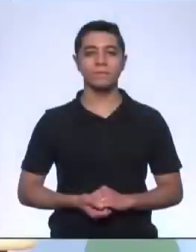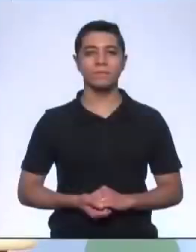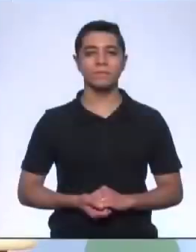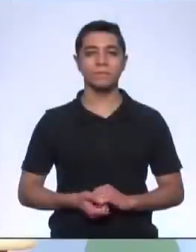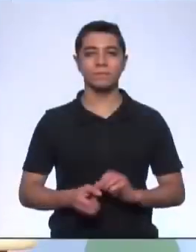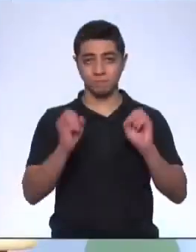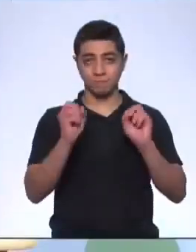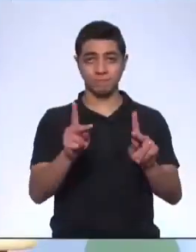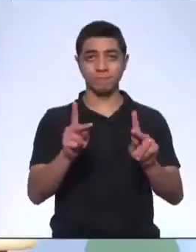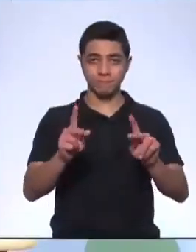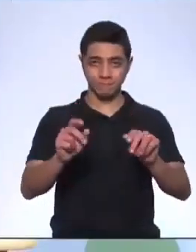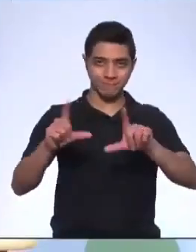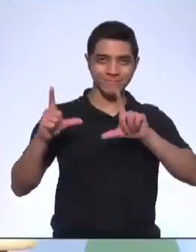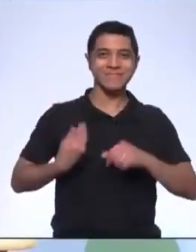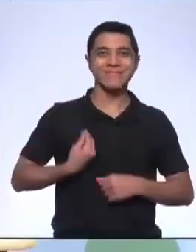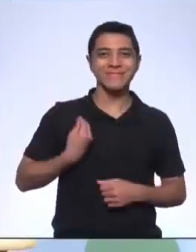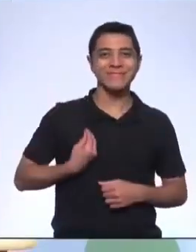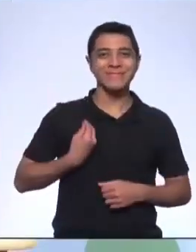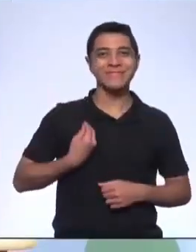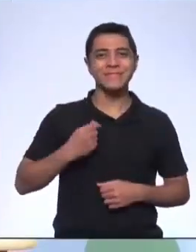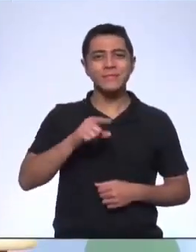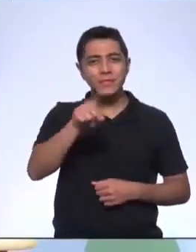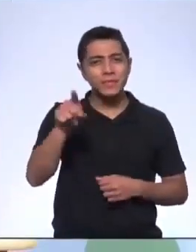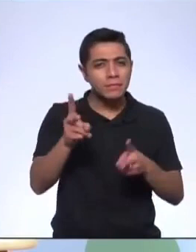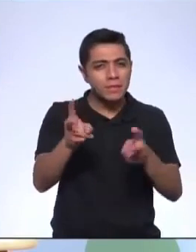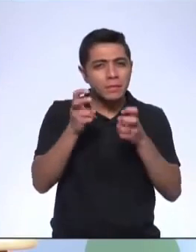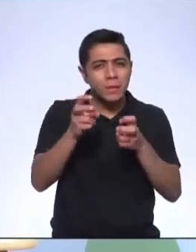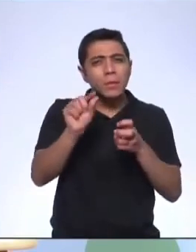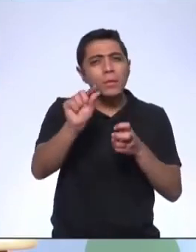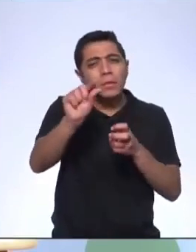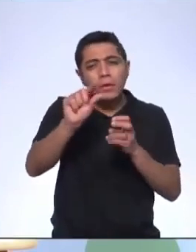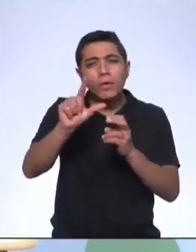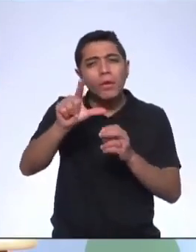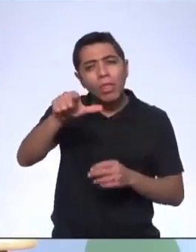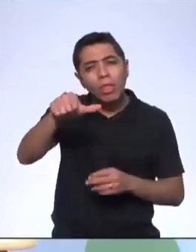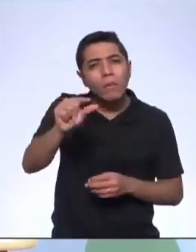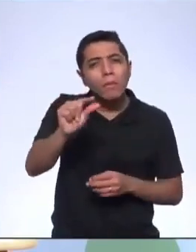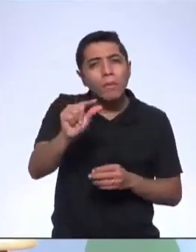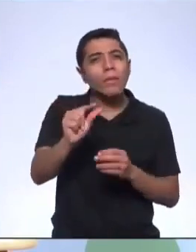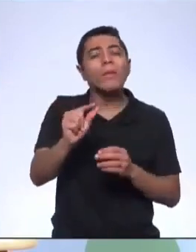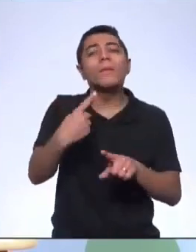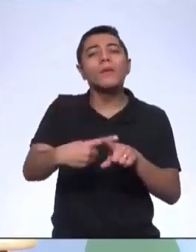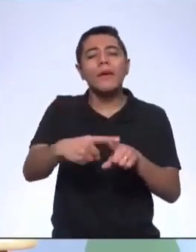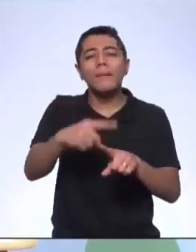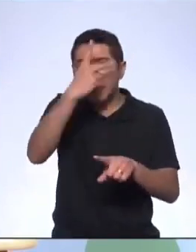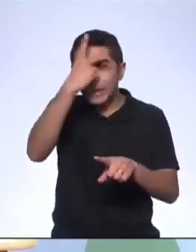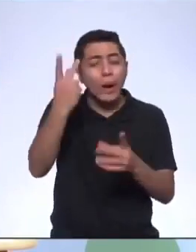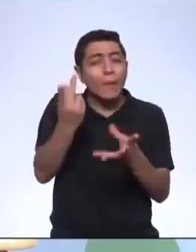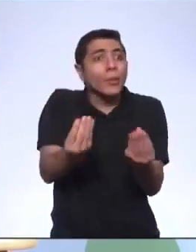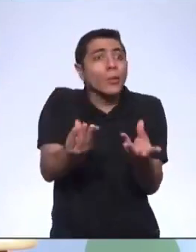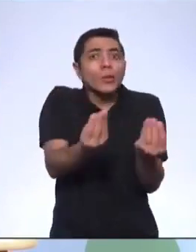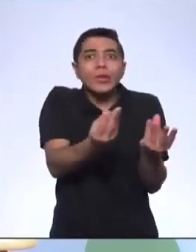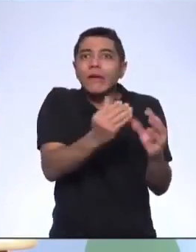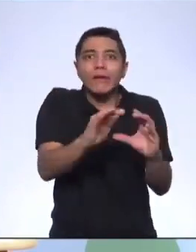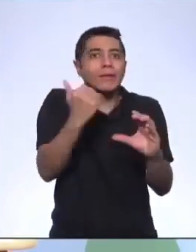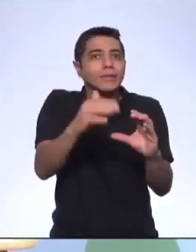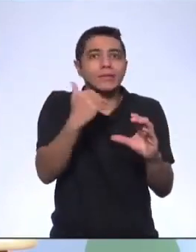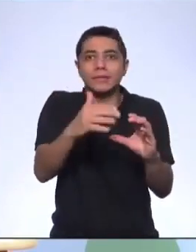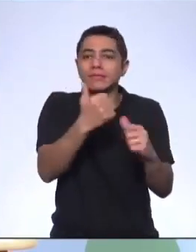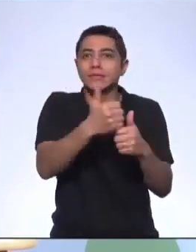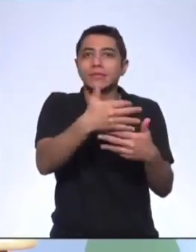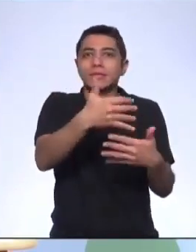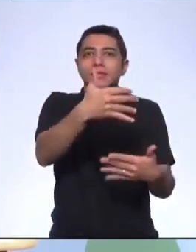Muito bem, voltamos, gente. Não sei se vocês perceberam, ficou até um pouquinho mais aí, porque estava tendo muita interação. O professor não quis voltar um pouquinho